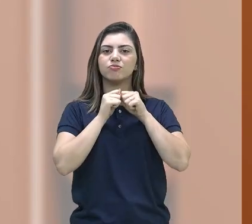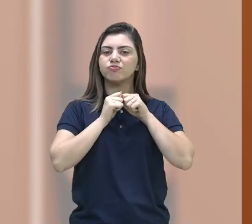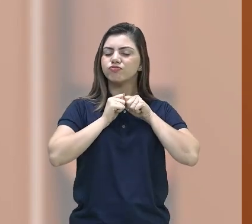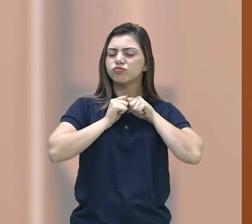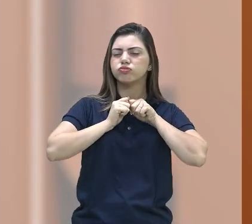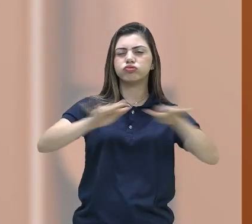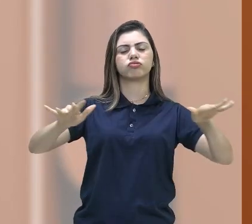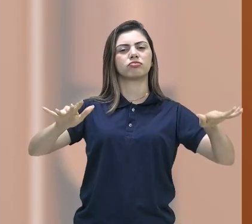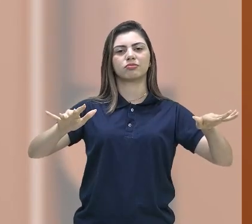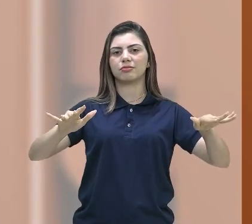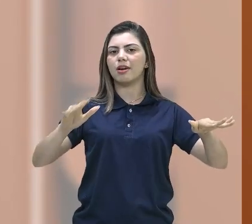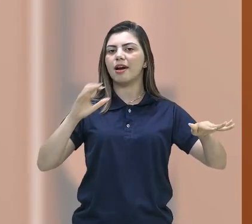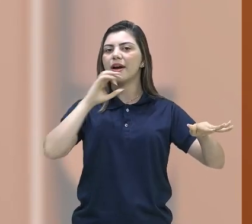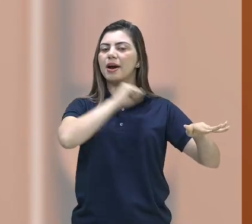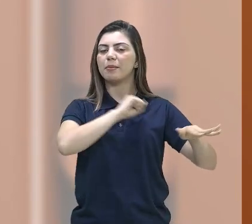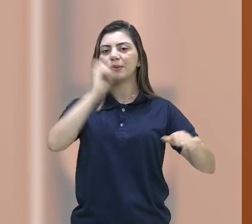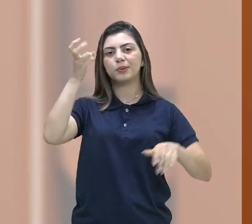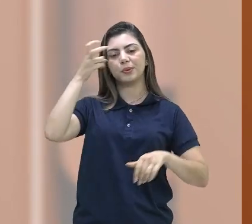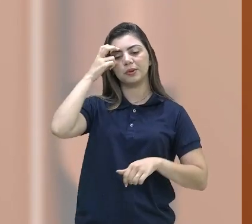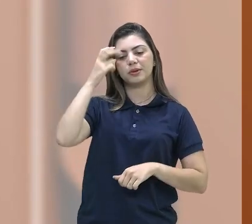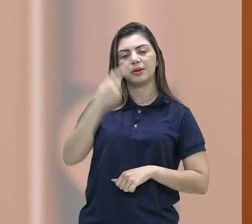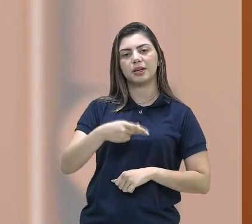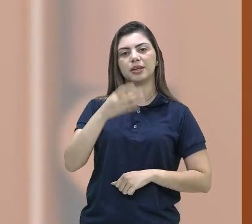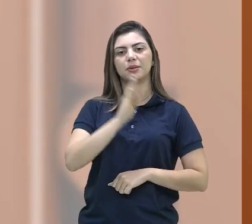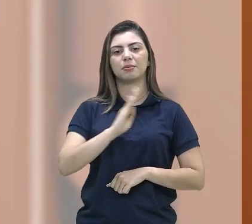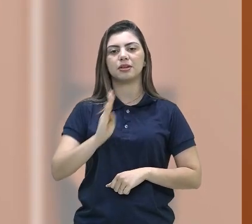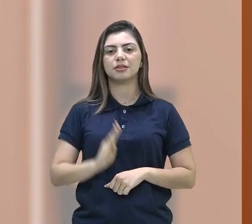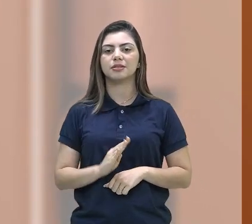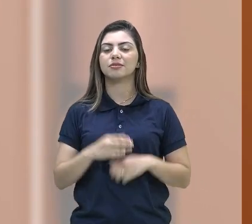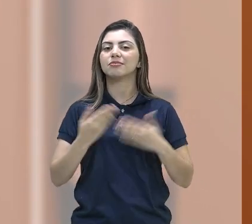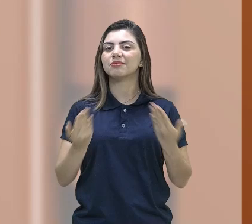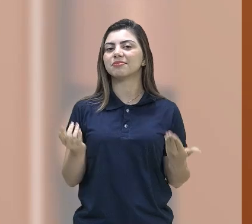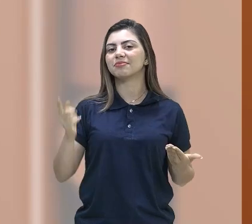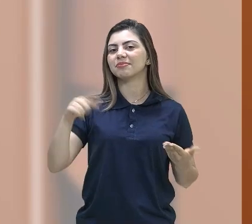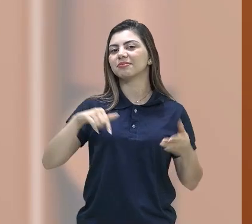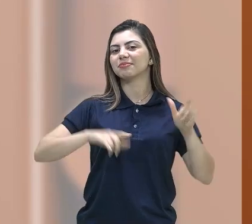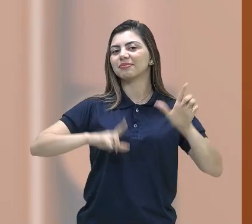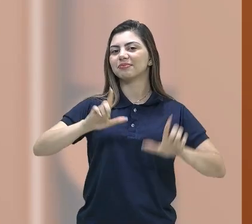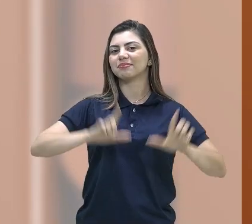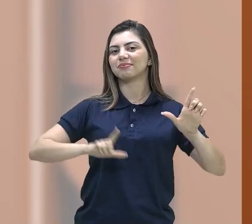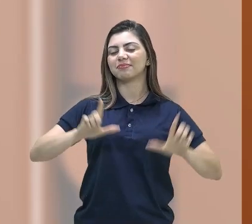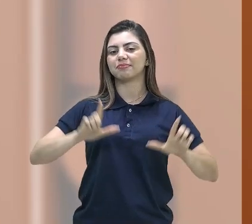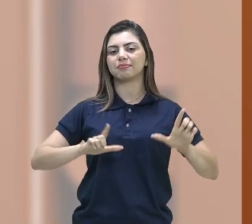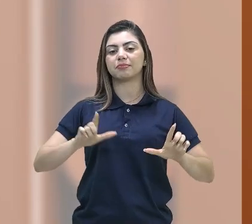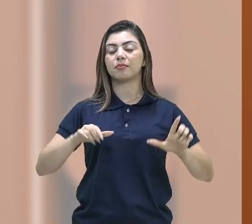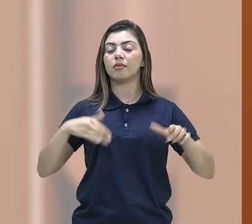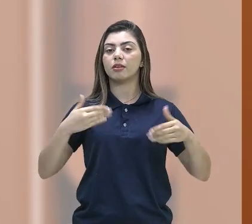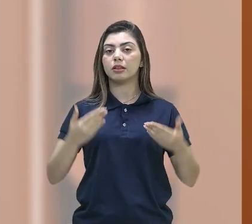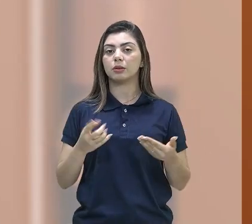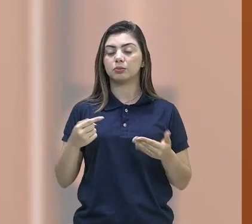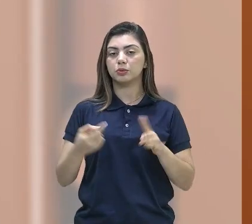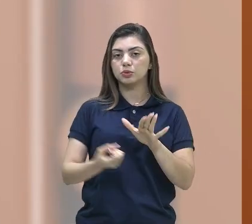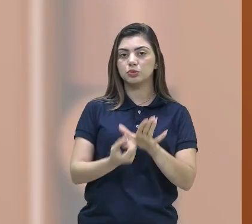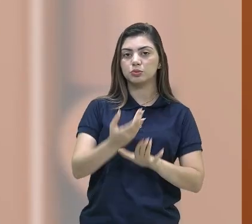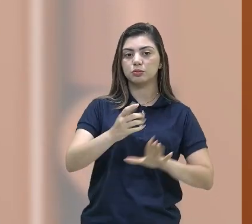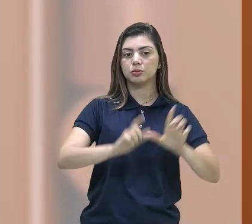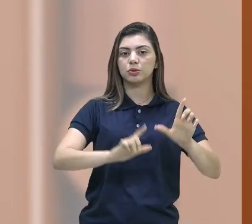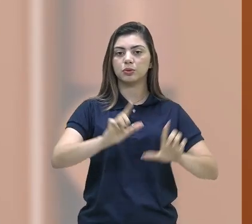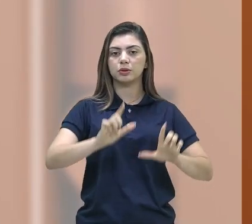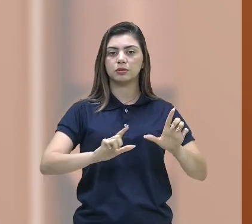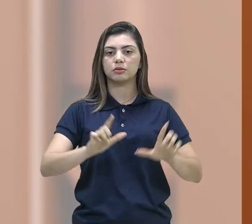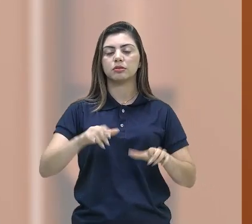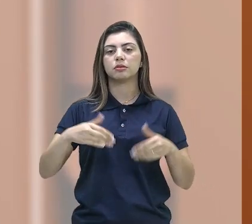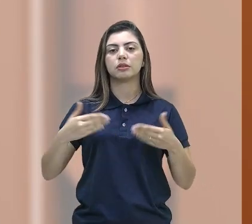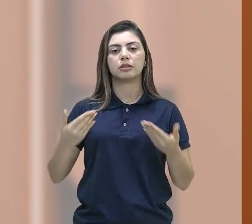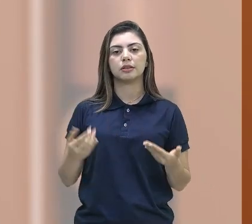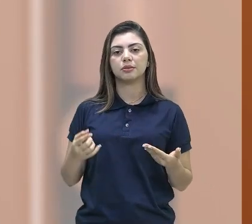expansão da indústria cultural no Brasil, que é a televisão. A partir daí, gente, houve assim